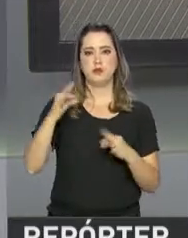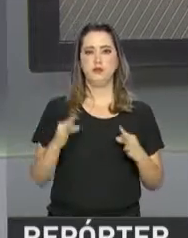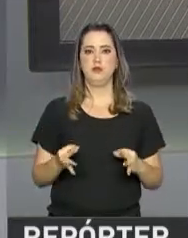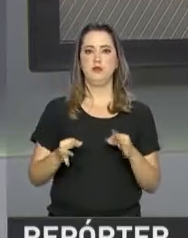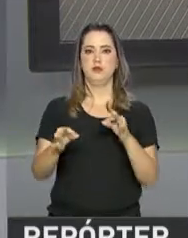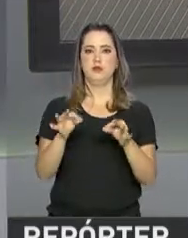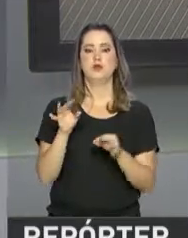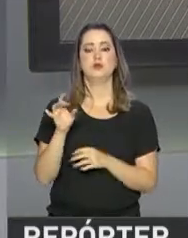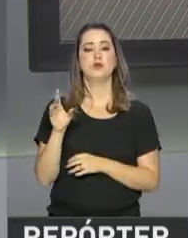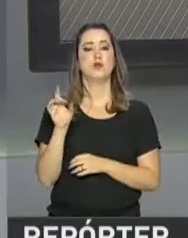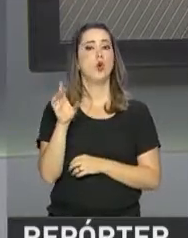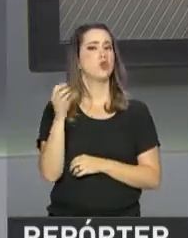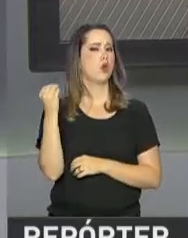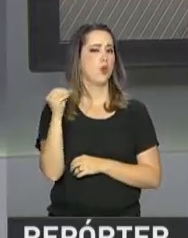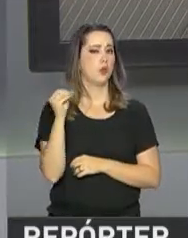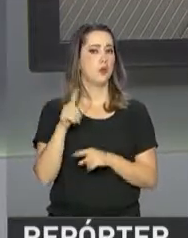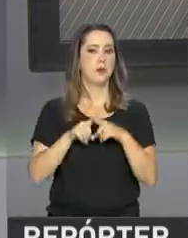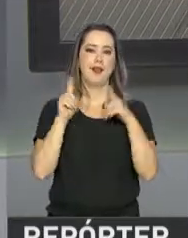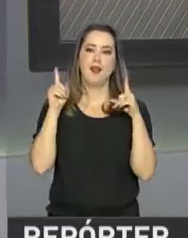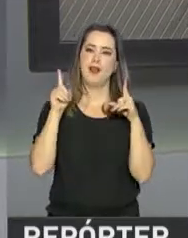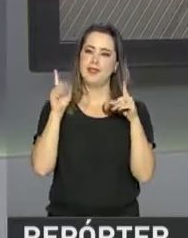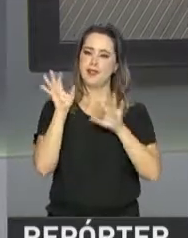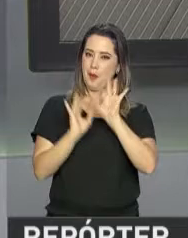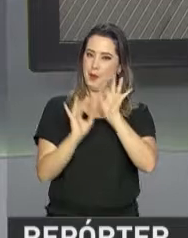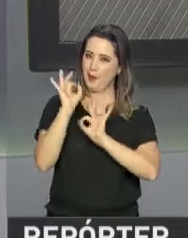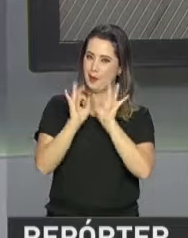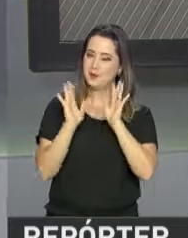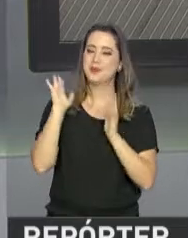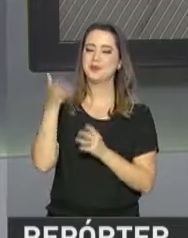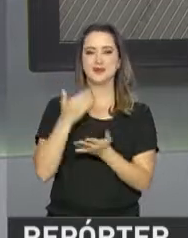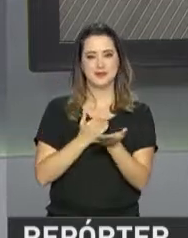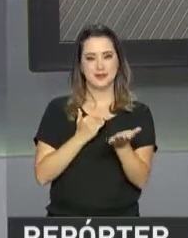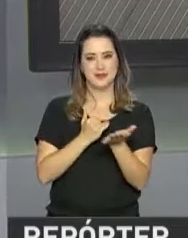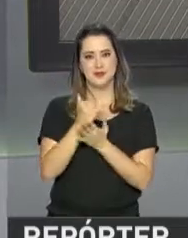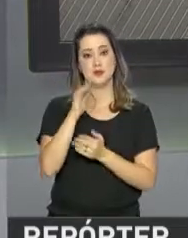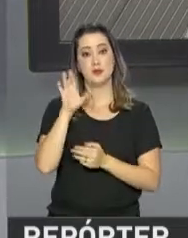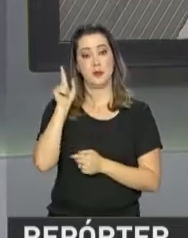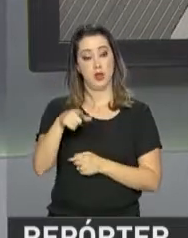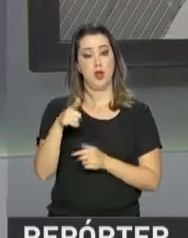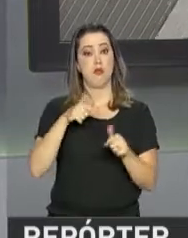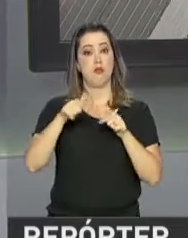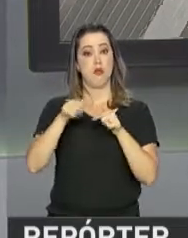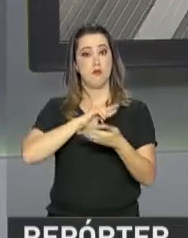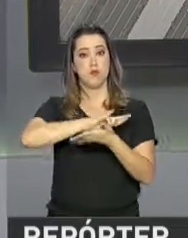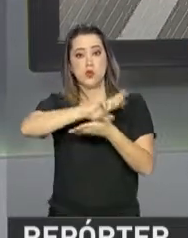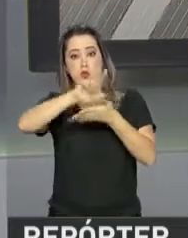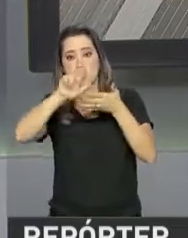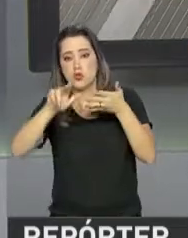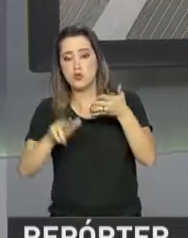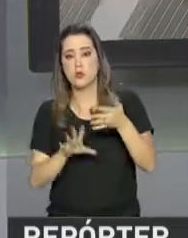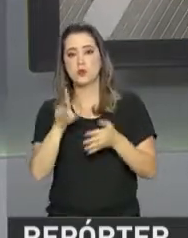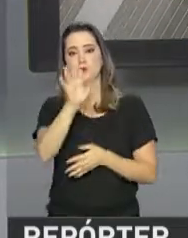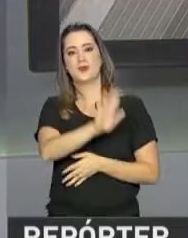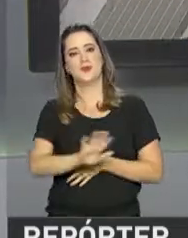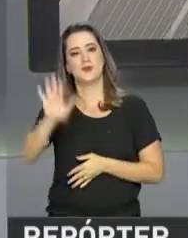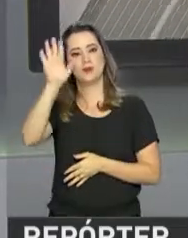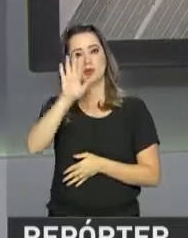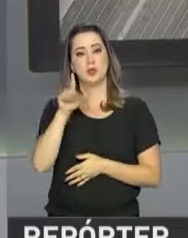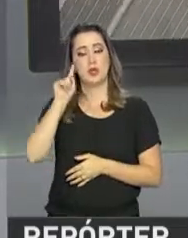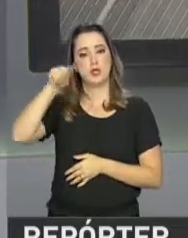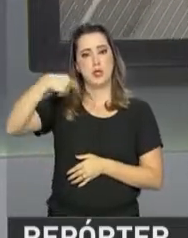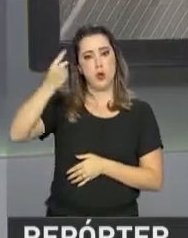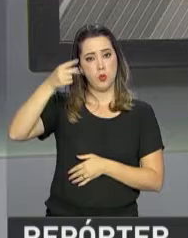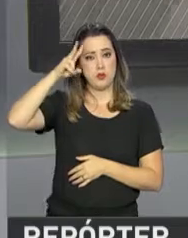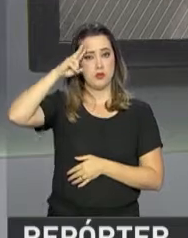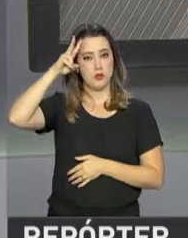e tecnologia é só em outubro mas a preparação já começou serão atividades e eventos em todo o país a partir da